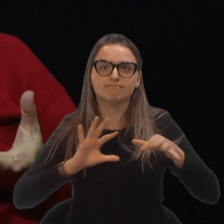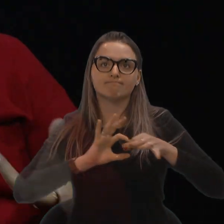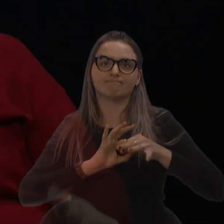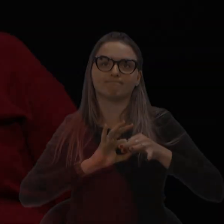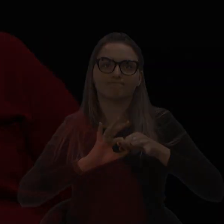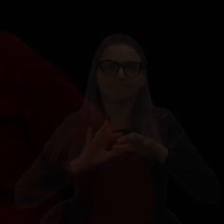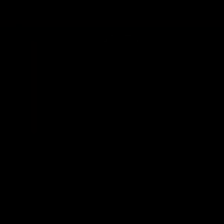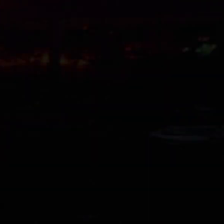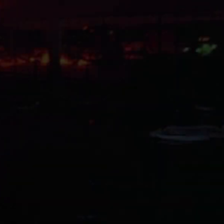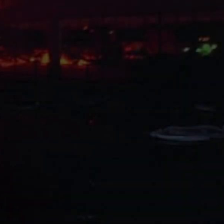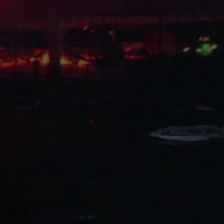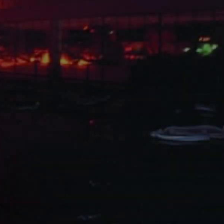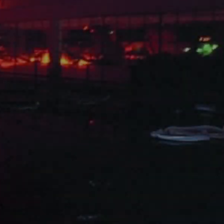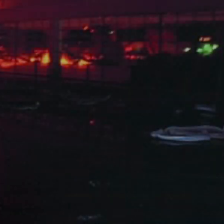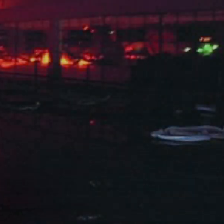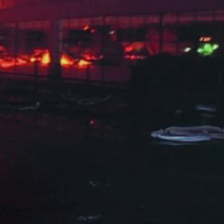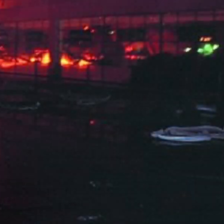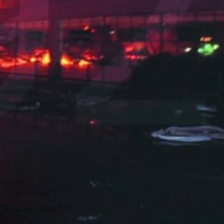estavam unidos.